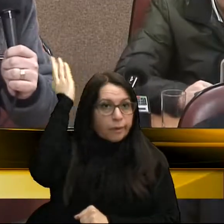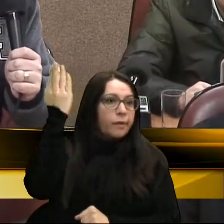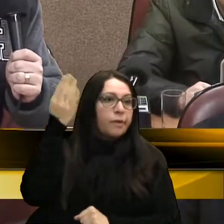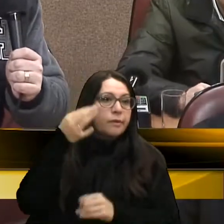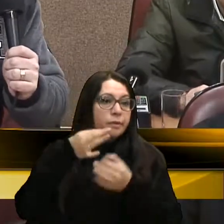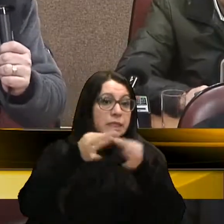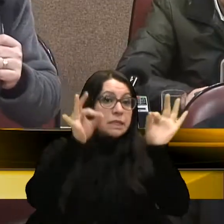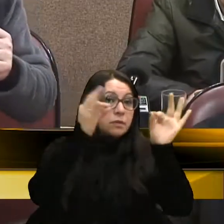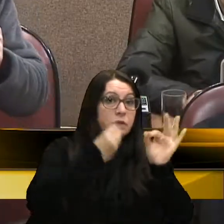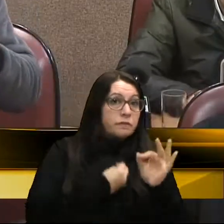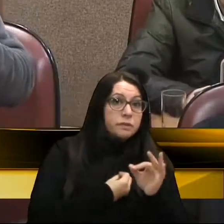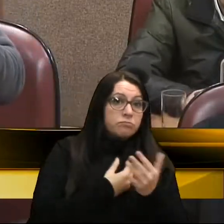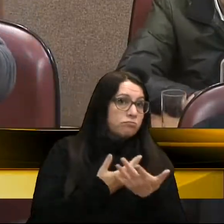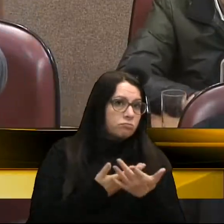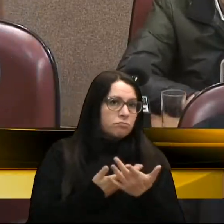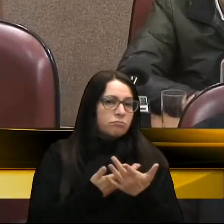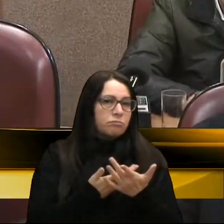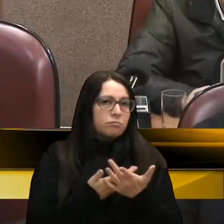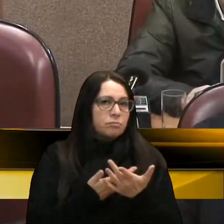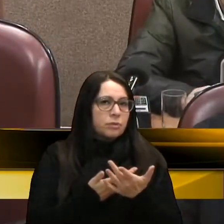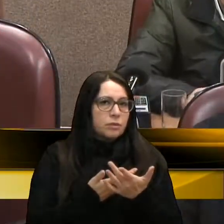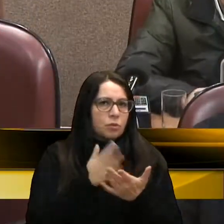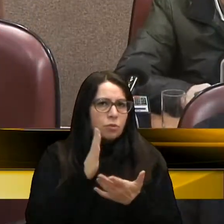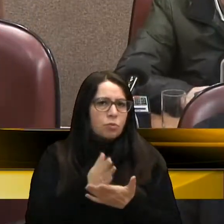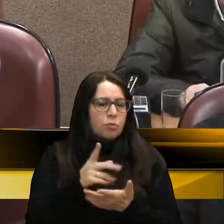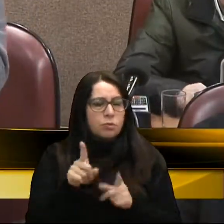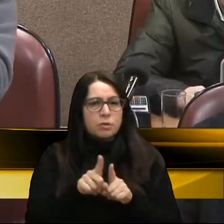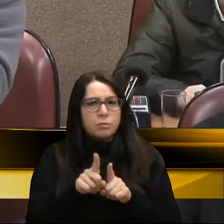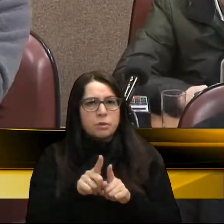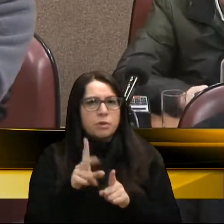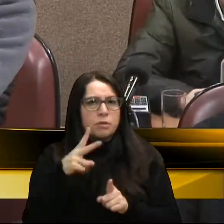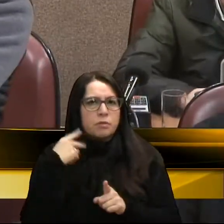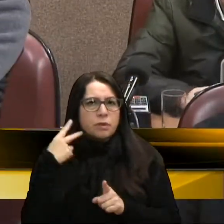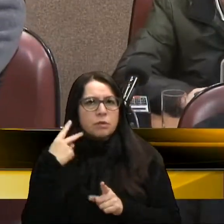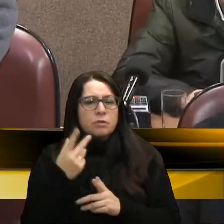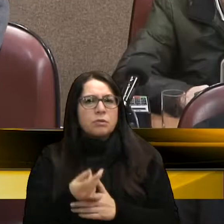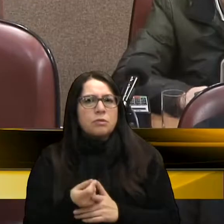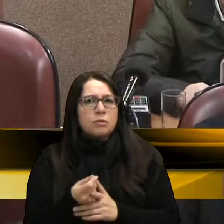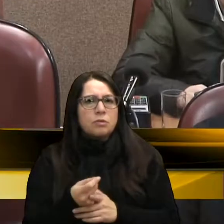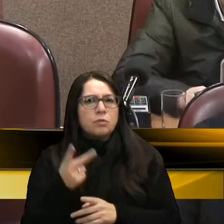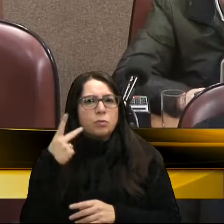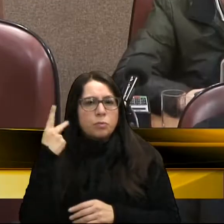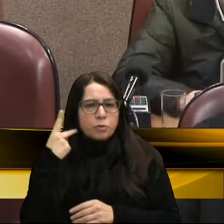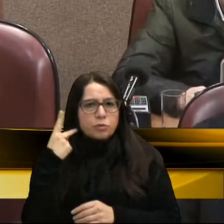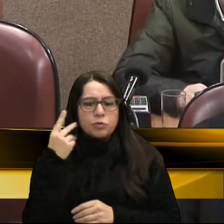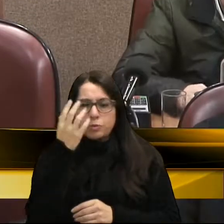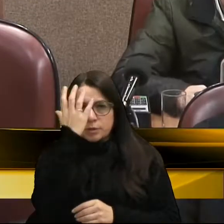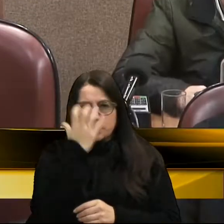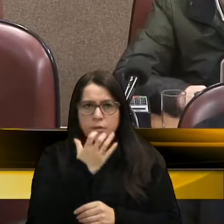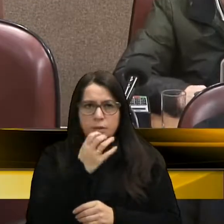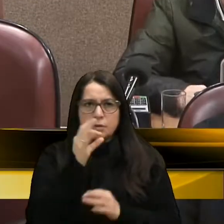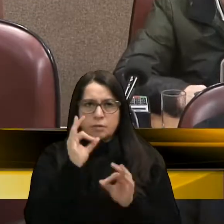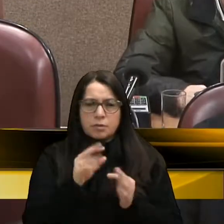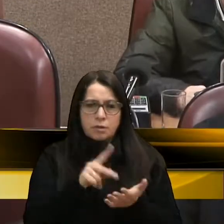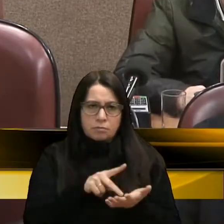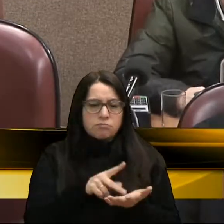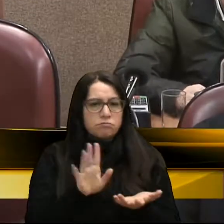salva a vida, né? Ou até mesmo num vereador, num político sério, honesto,